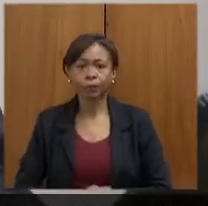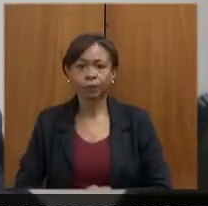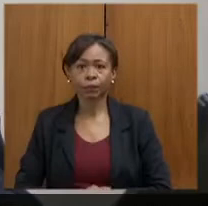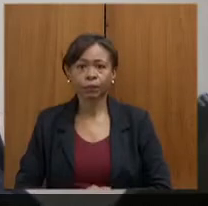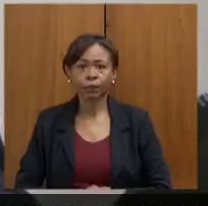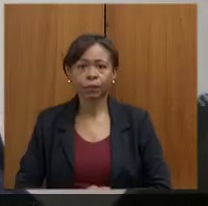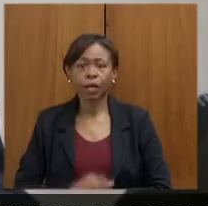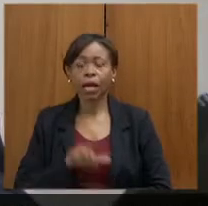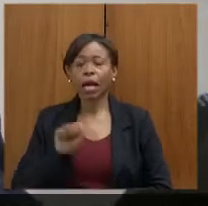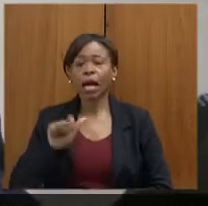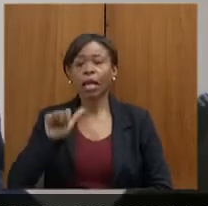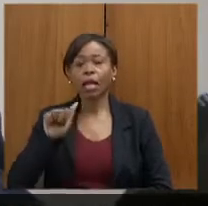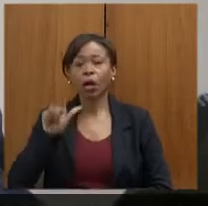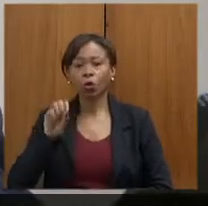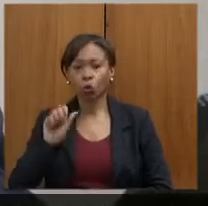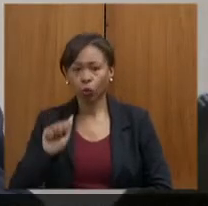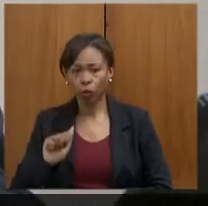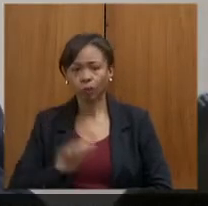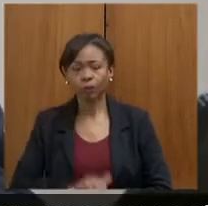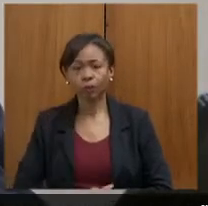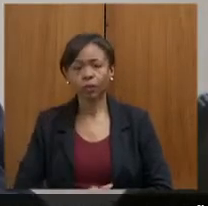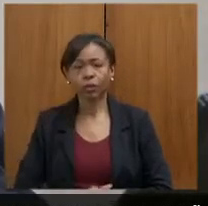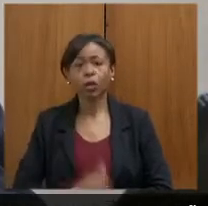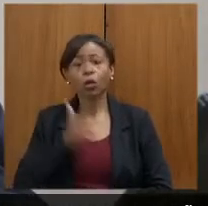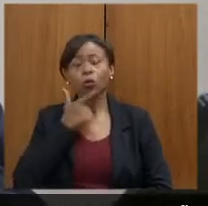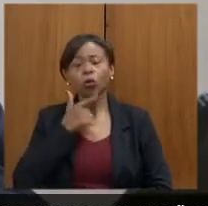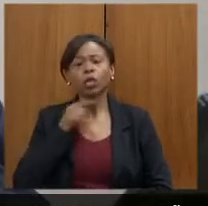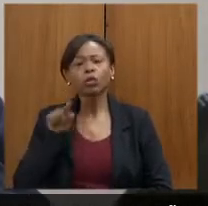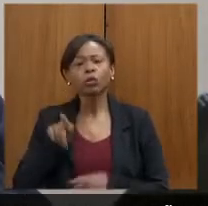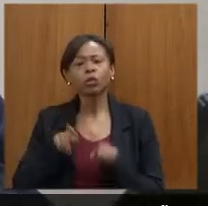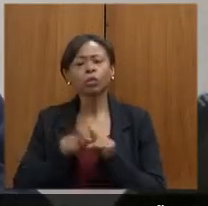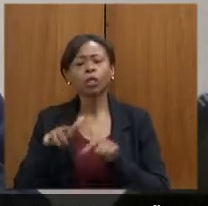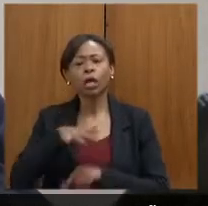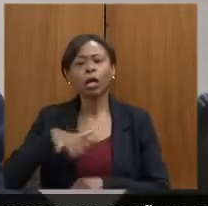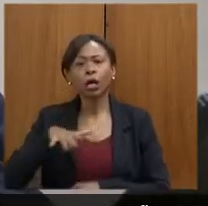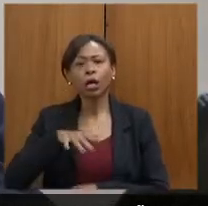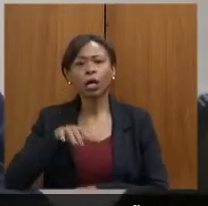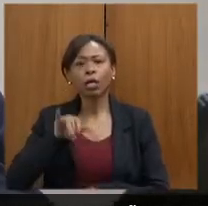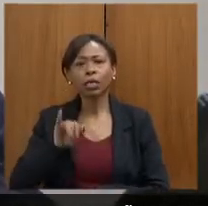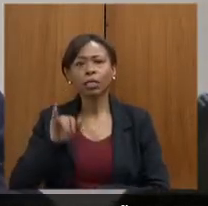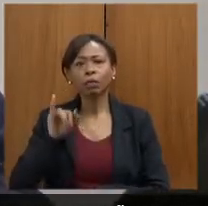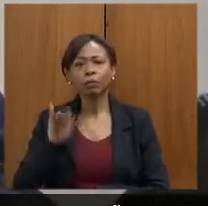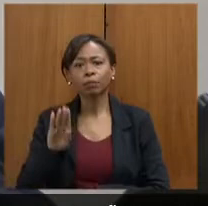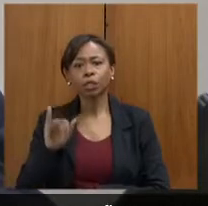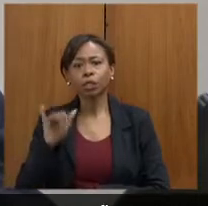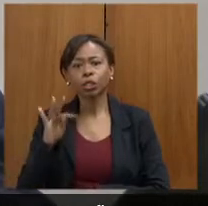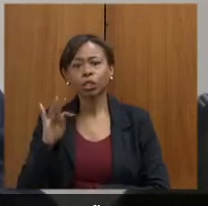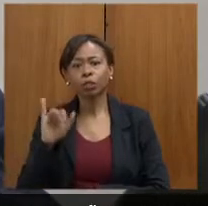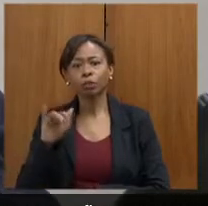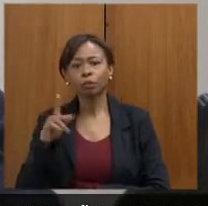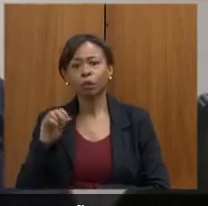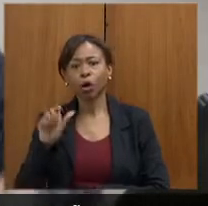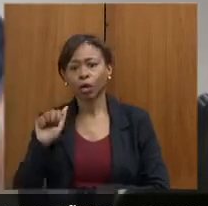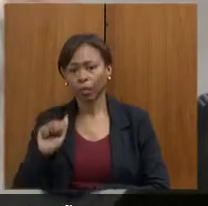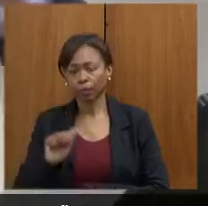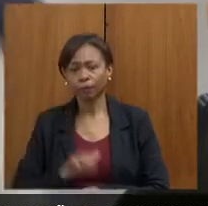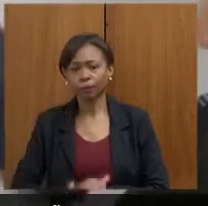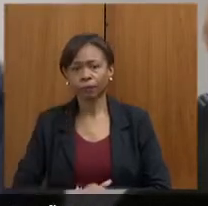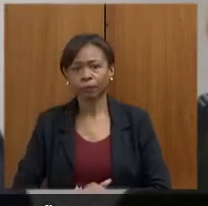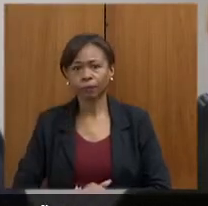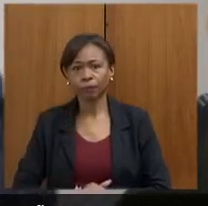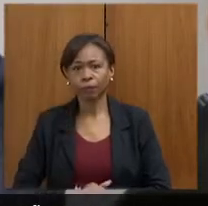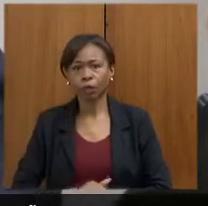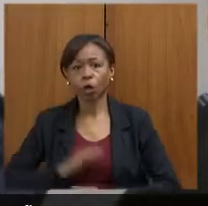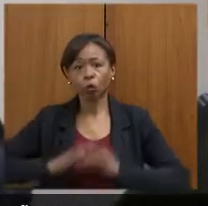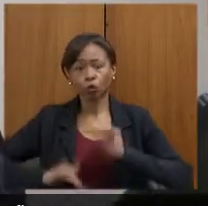é de a lagoa e o queijo de da região de Ibitipoca com produtor de queijo artesanal